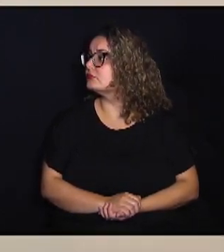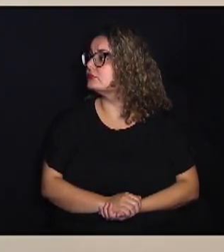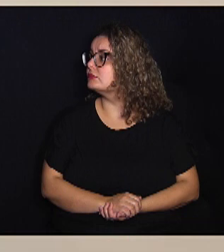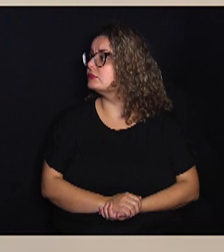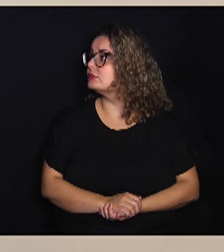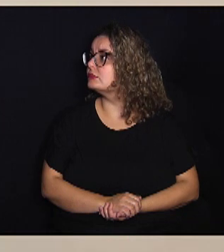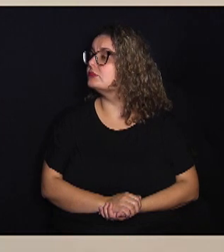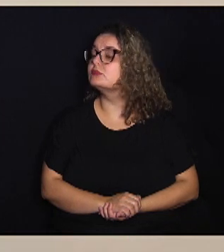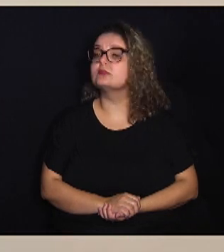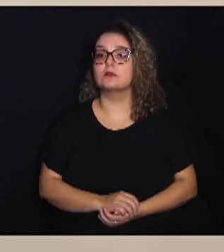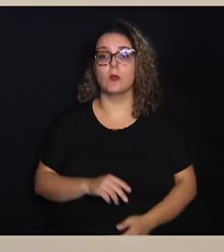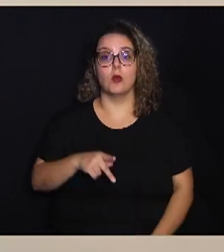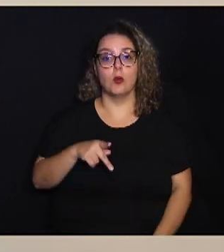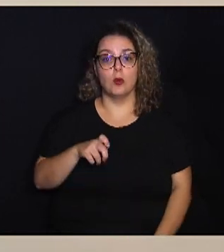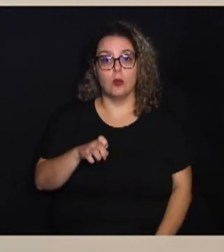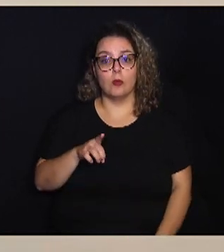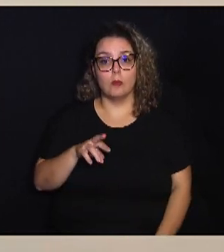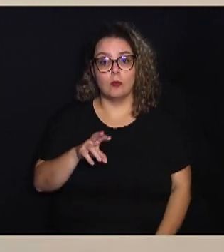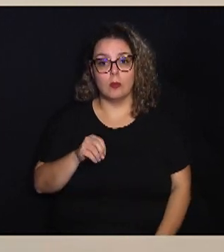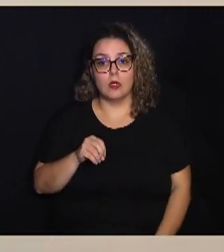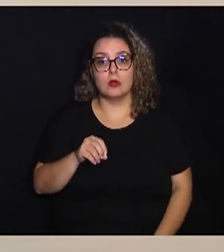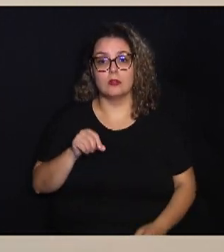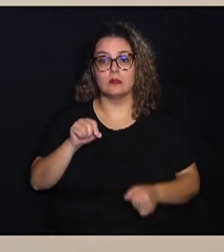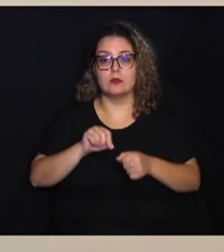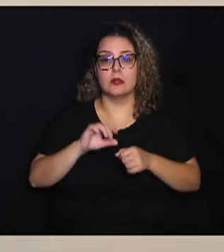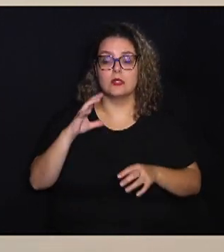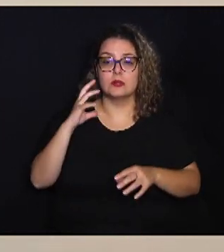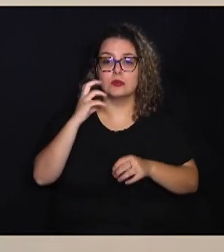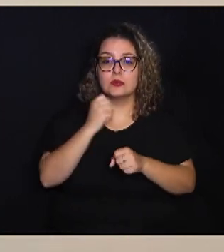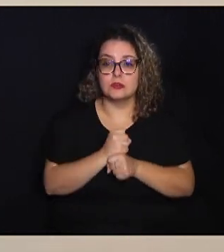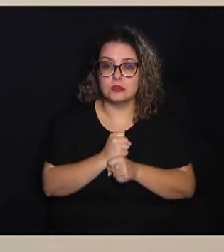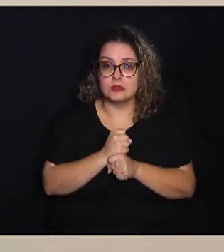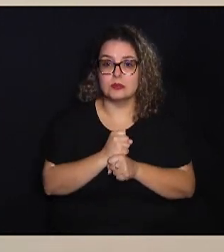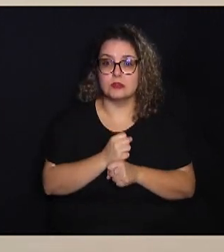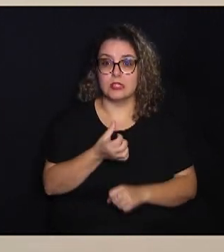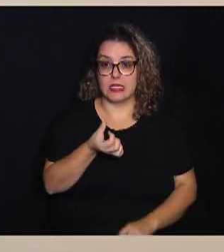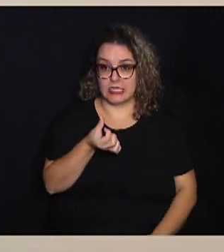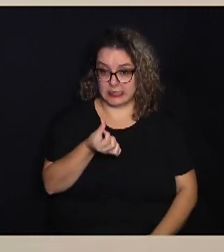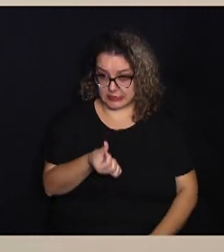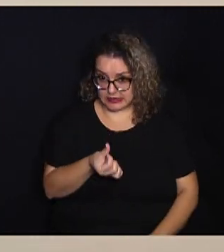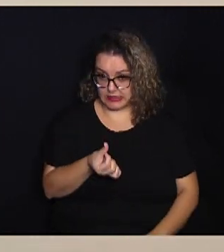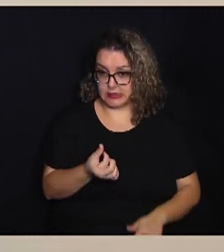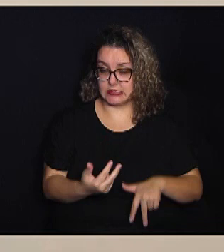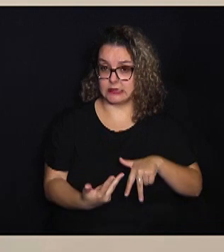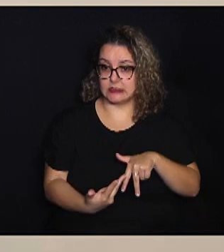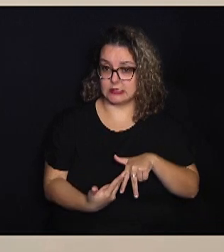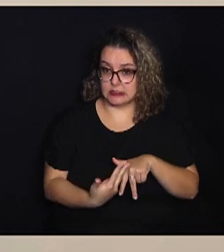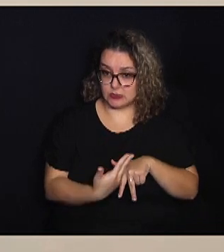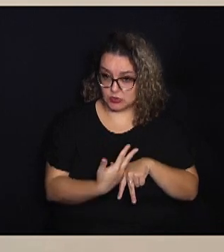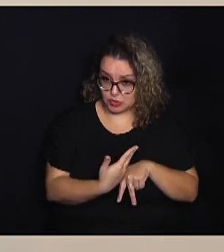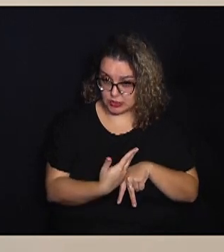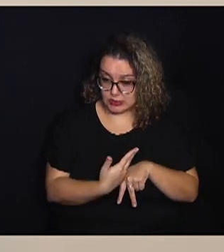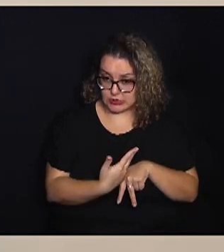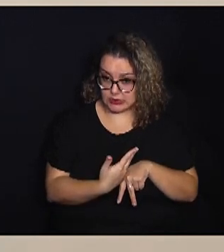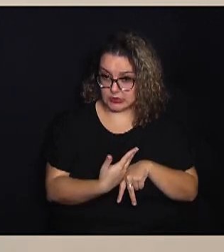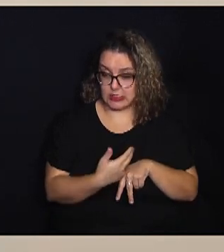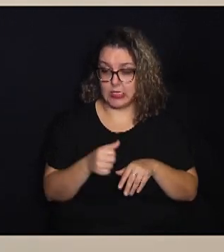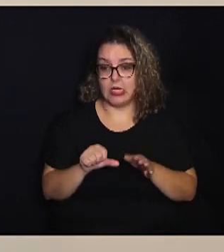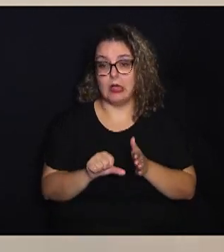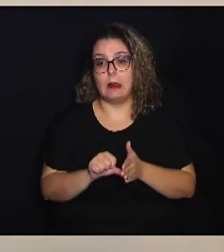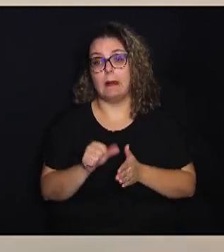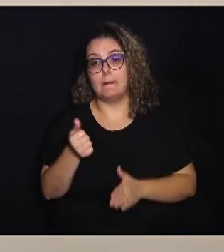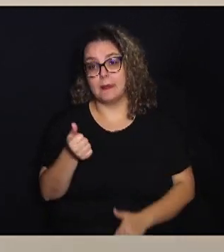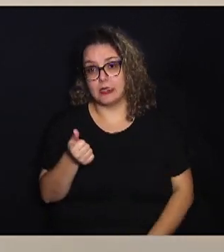O Pedro, ele fez no total 6 cirurgias, tá? A